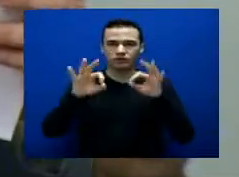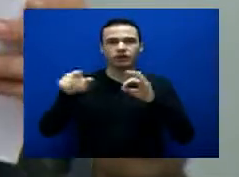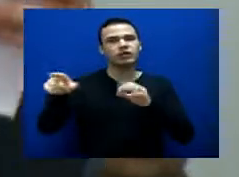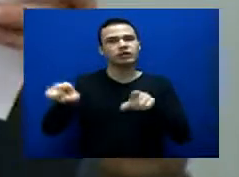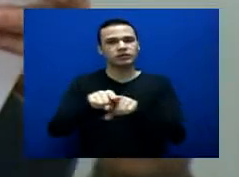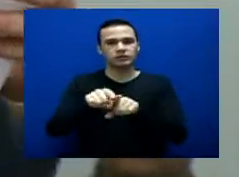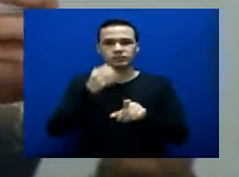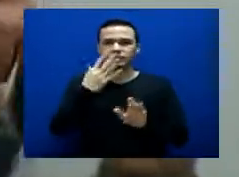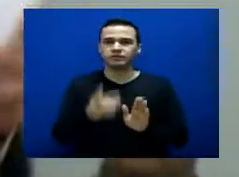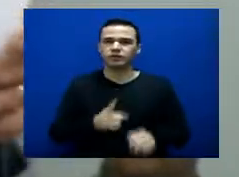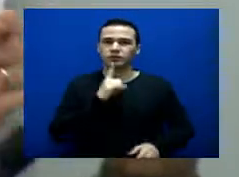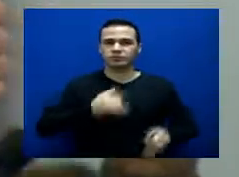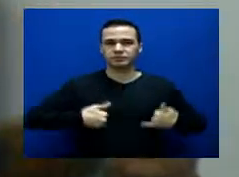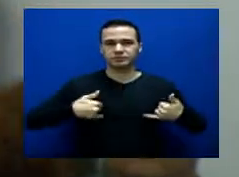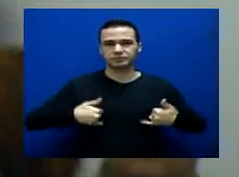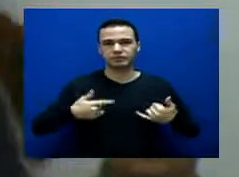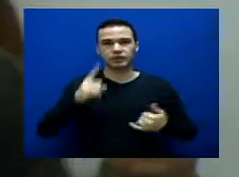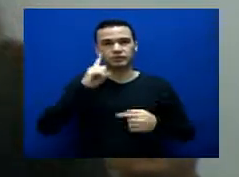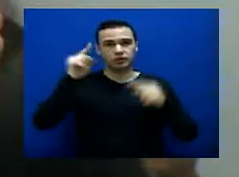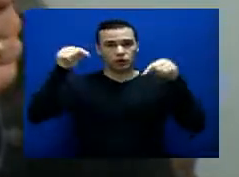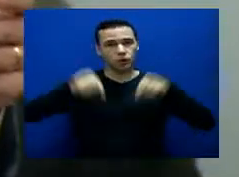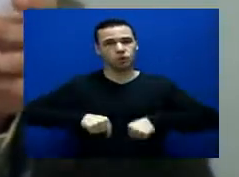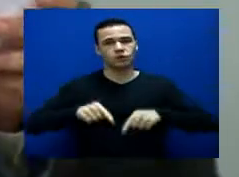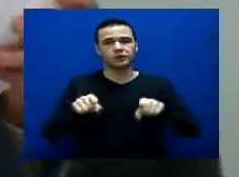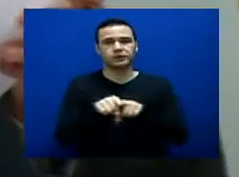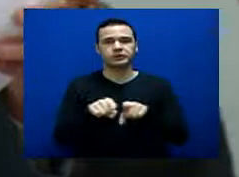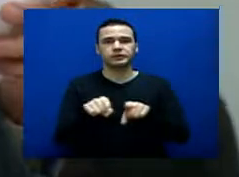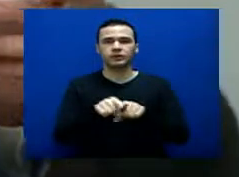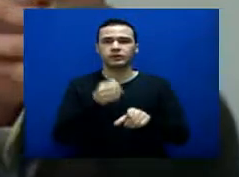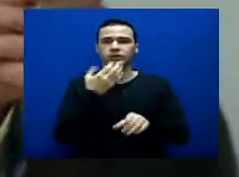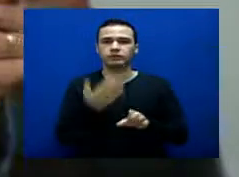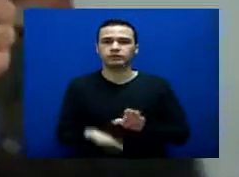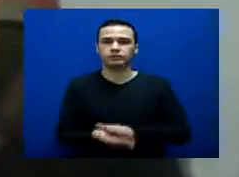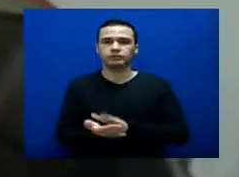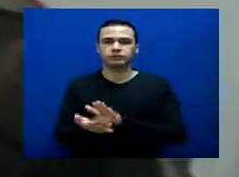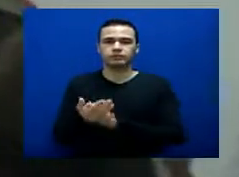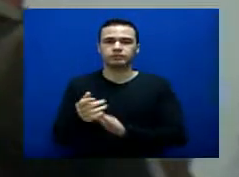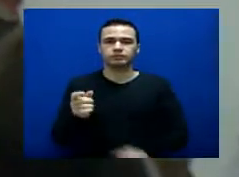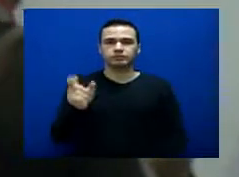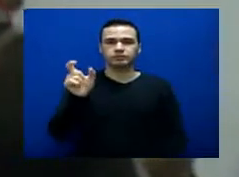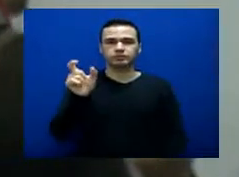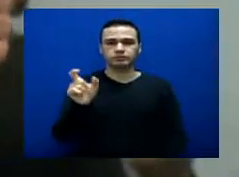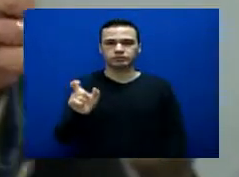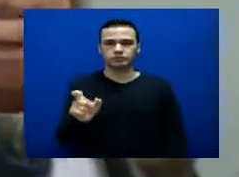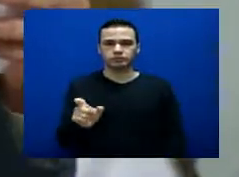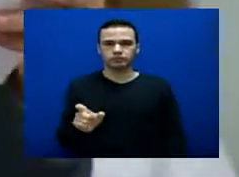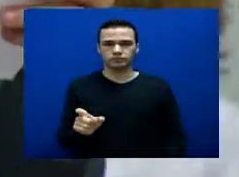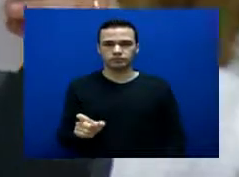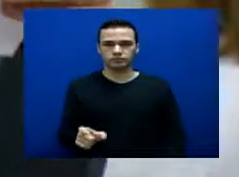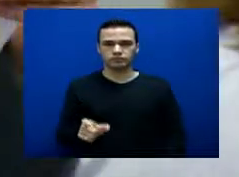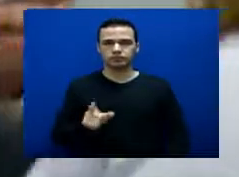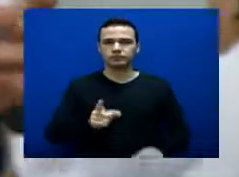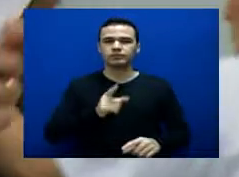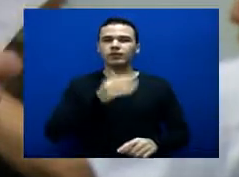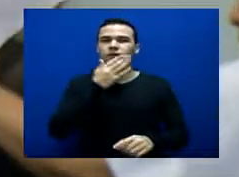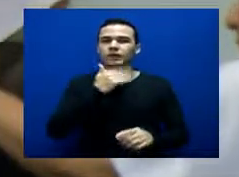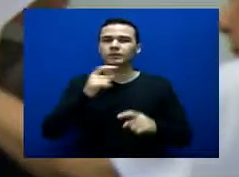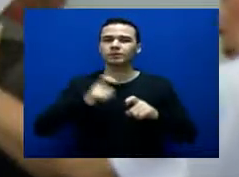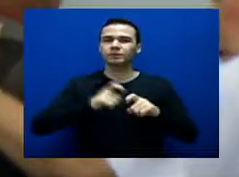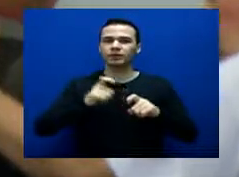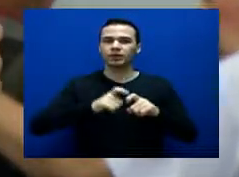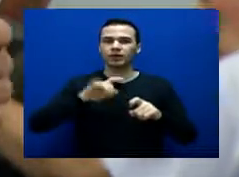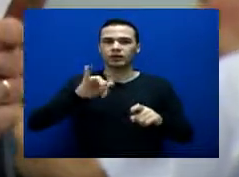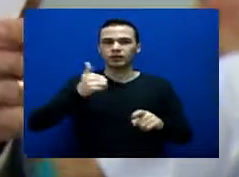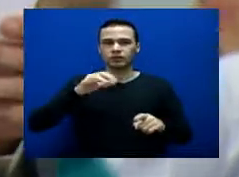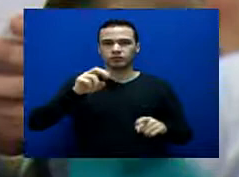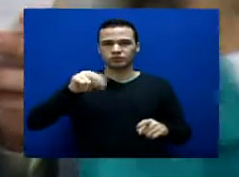passagem natalícia no dia de hoje. E voto de congratulação, doutor, para o doutor Jonathan Mena, que